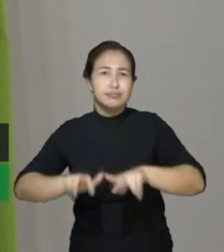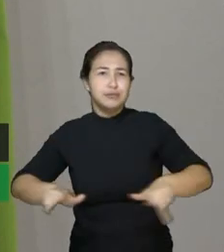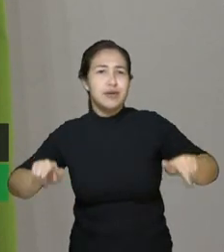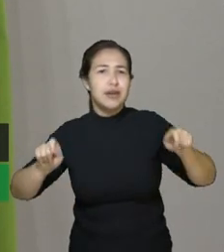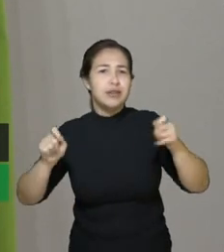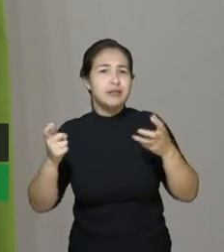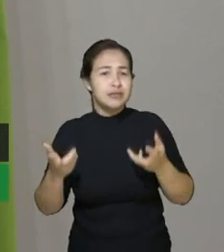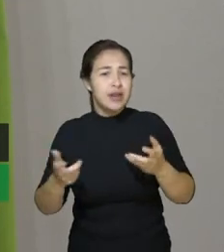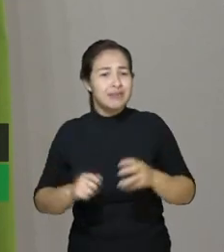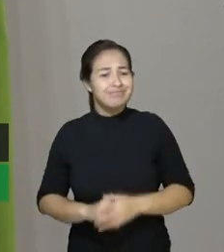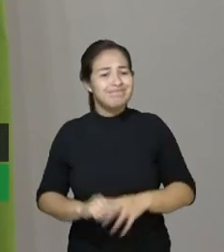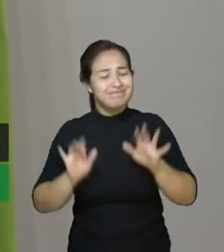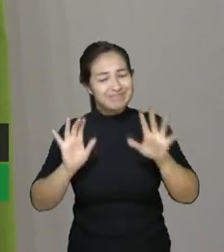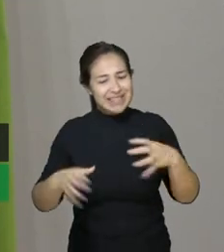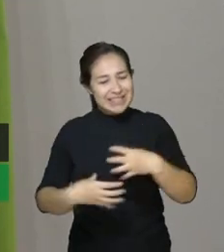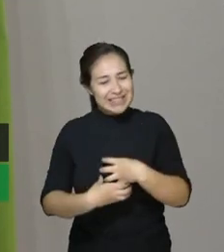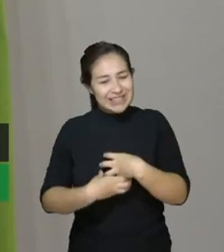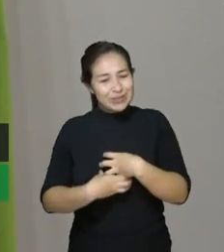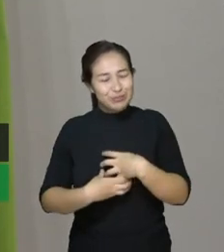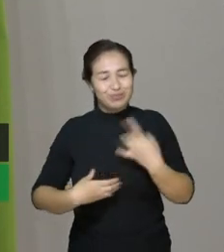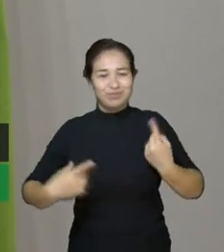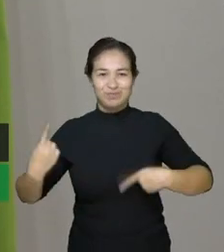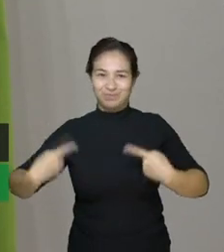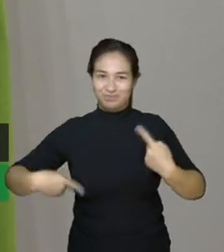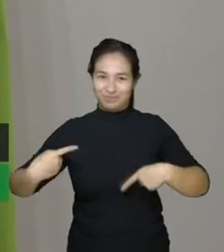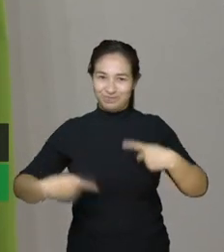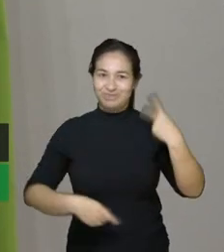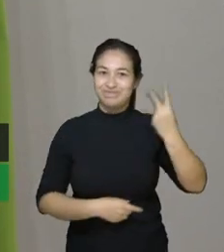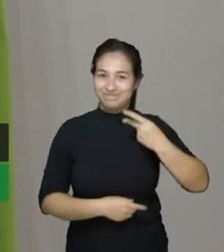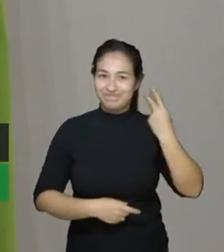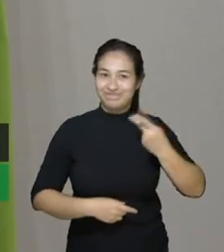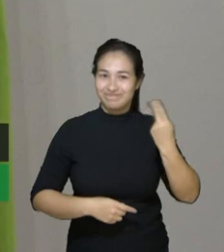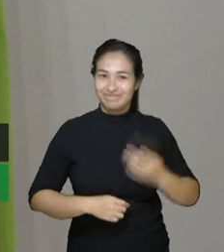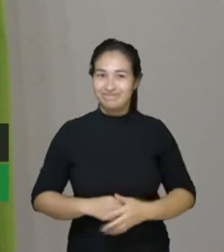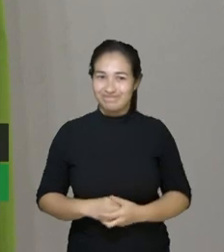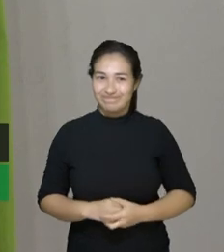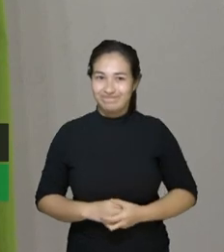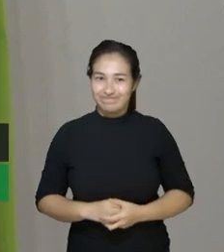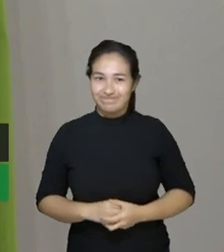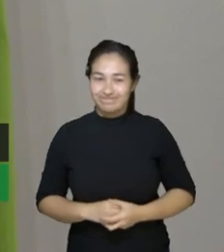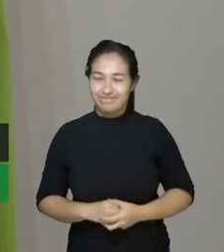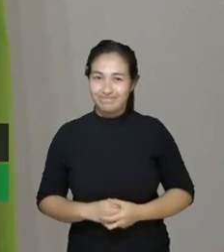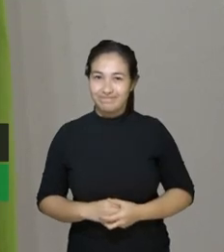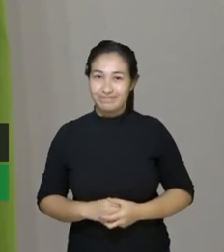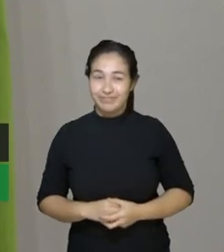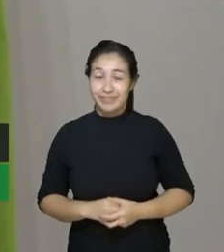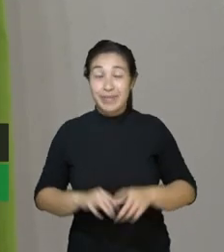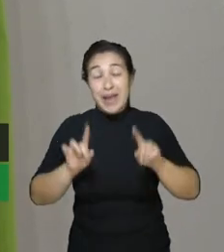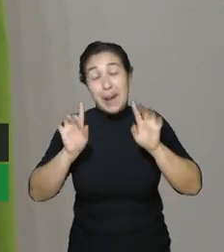mas a política sempre falou mais alto. No entanto, deputado Milton,